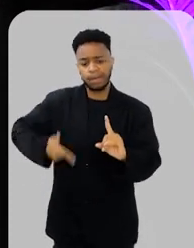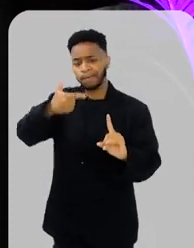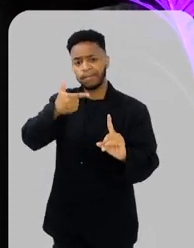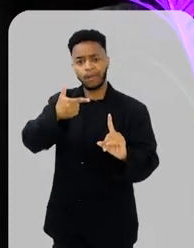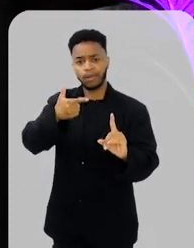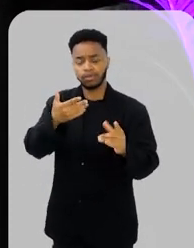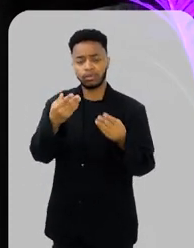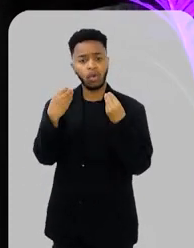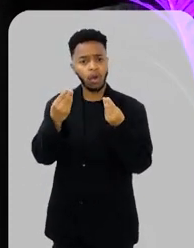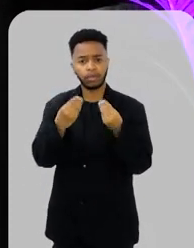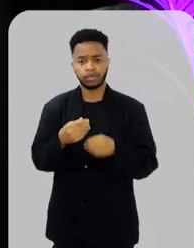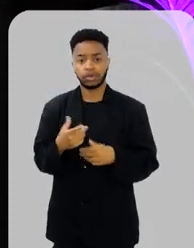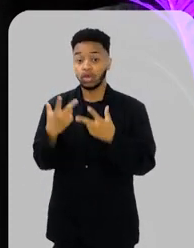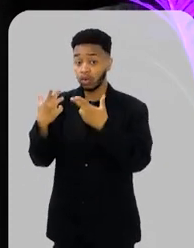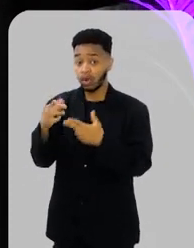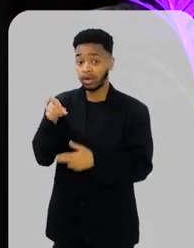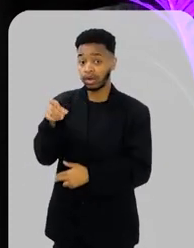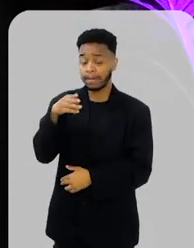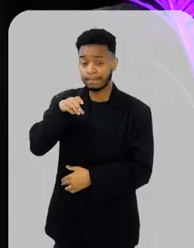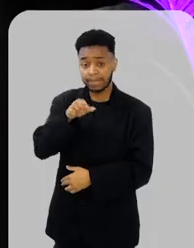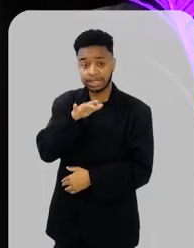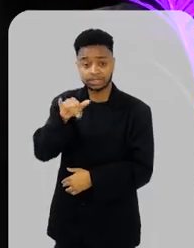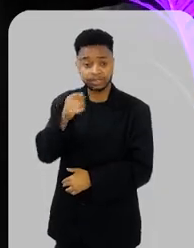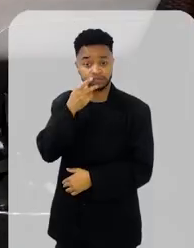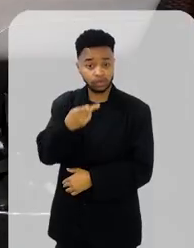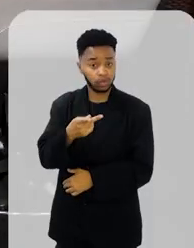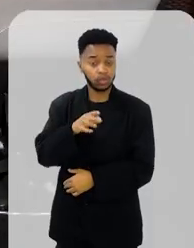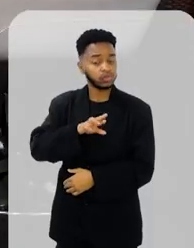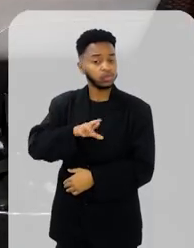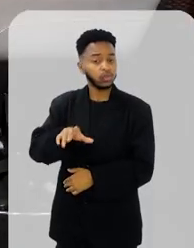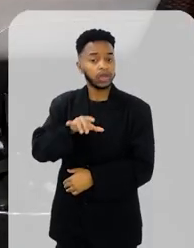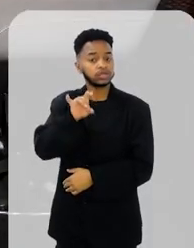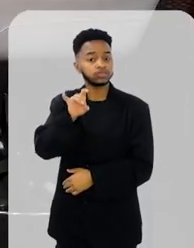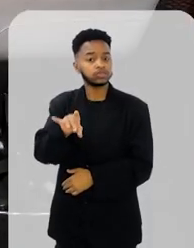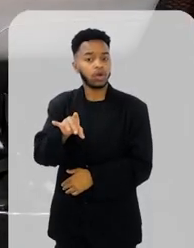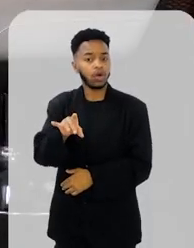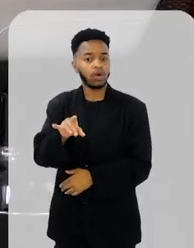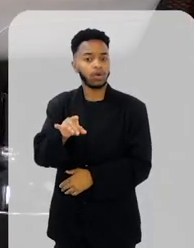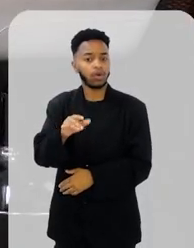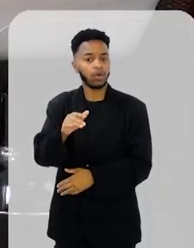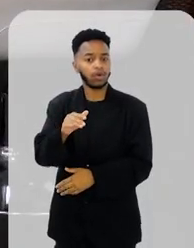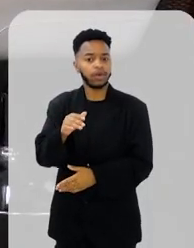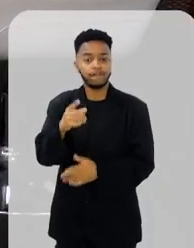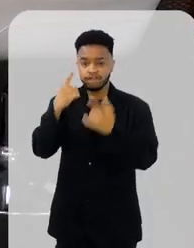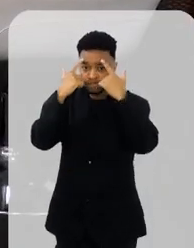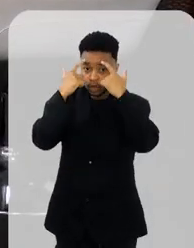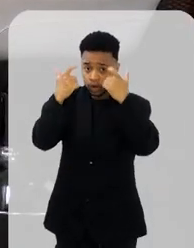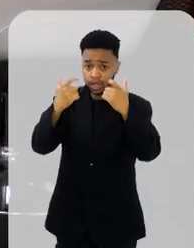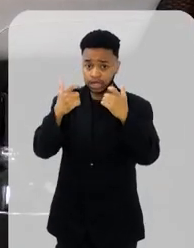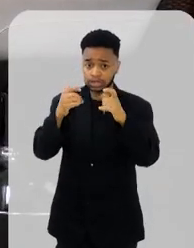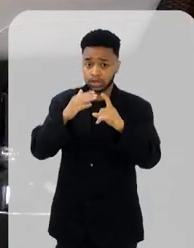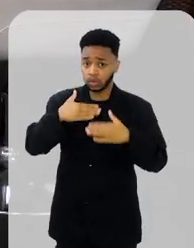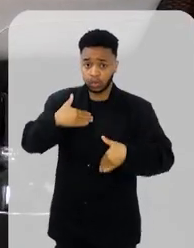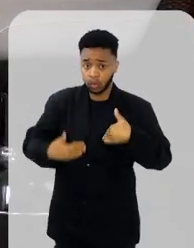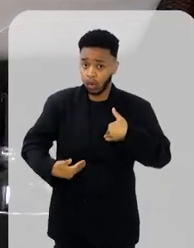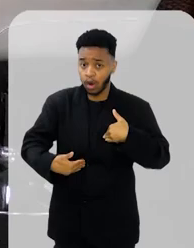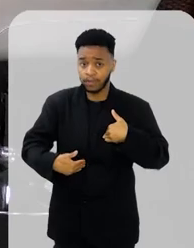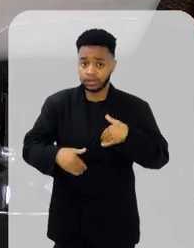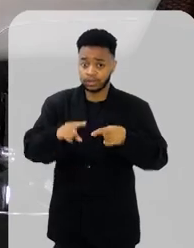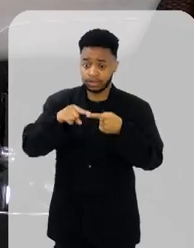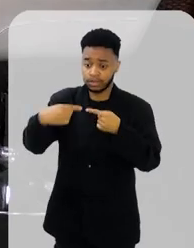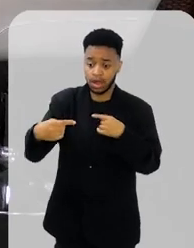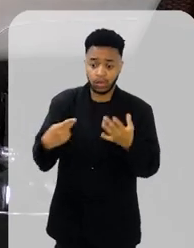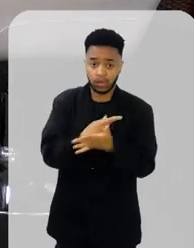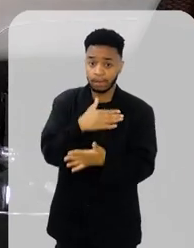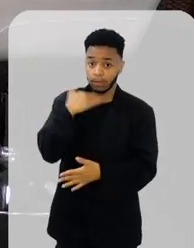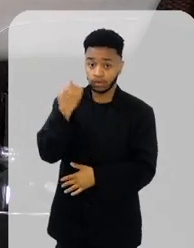colocando uma arma na direção da cabeça deles. Como a Márcia muito bem colocou, não se trata somente de uma violência física que leva